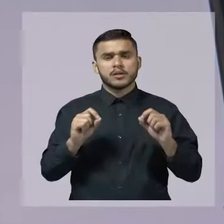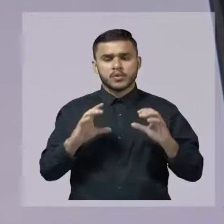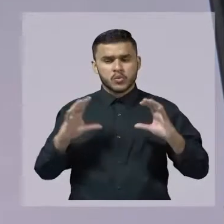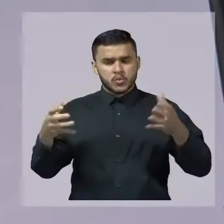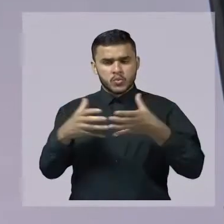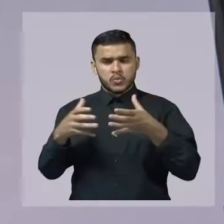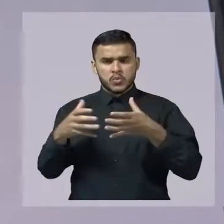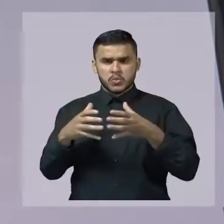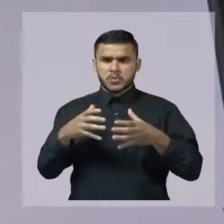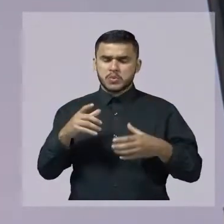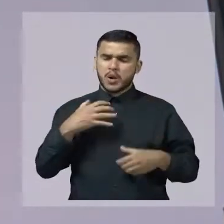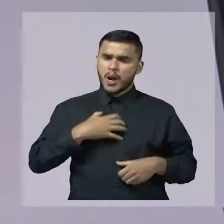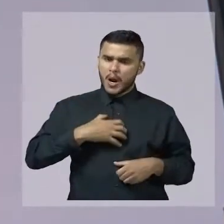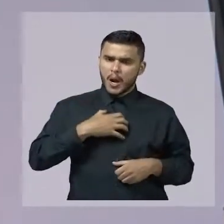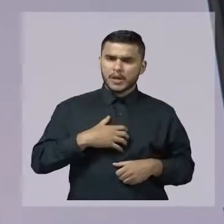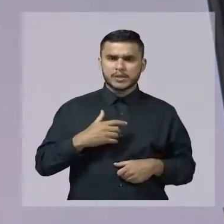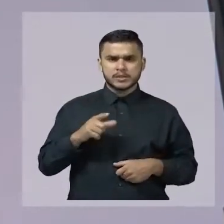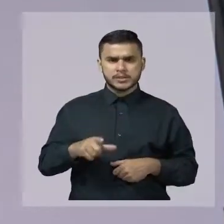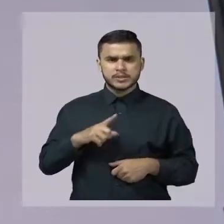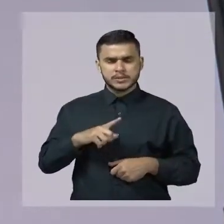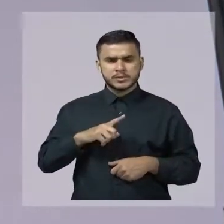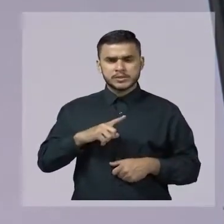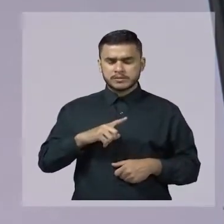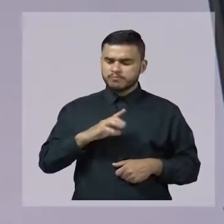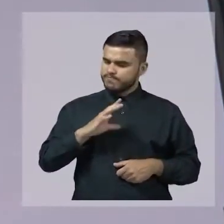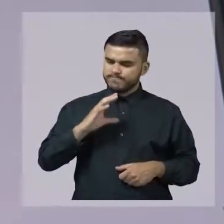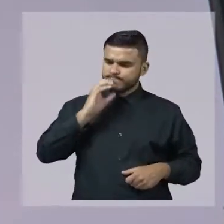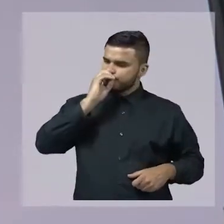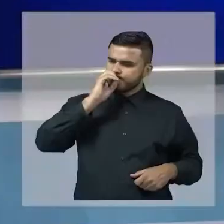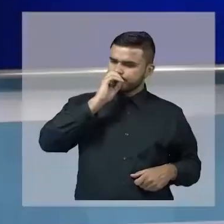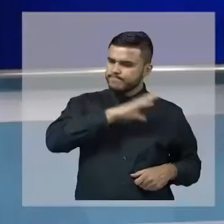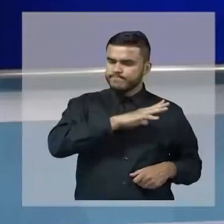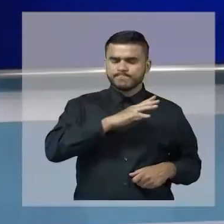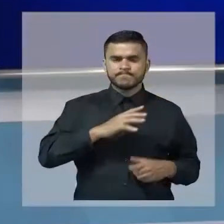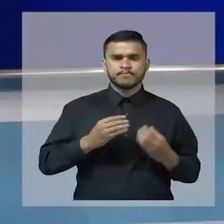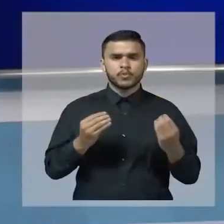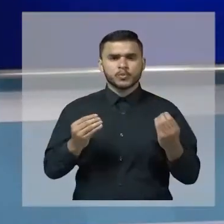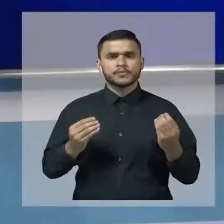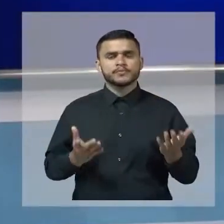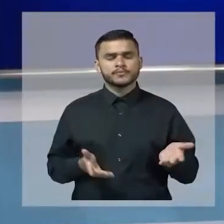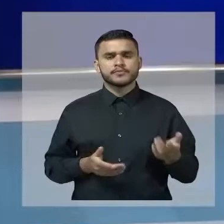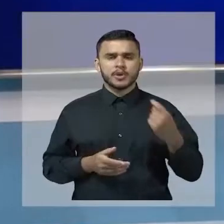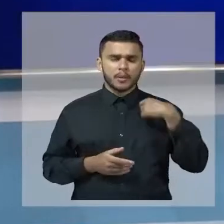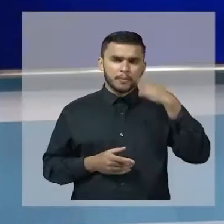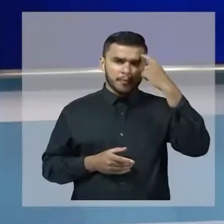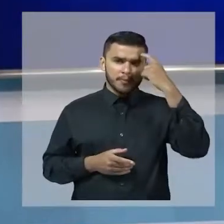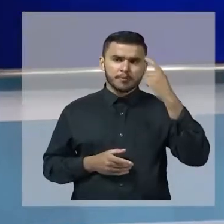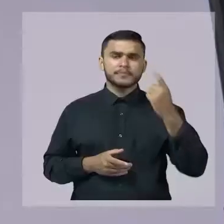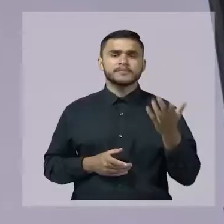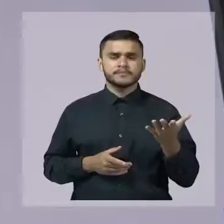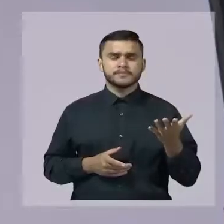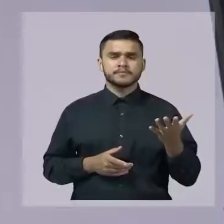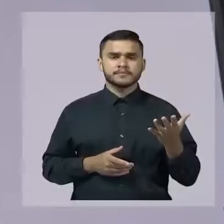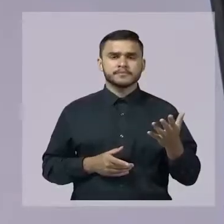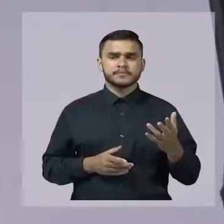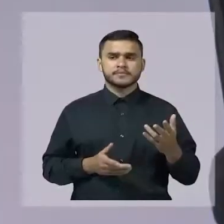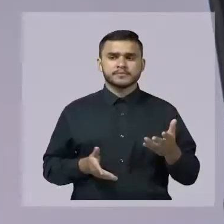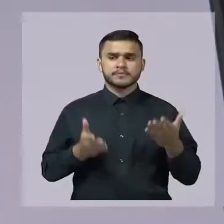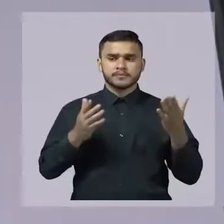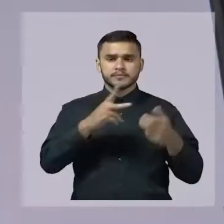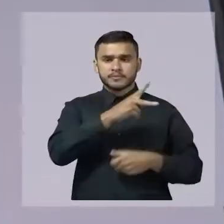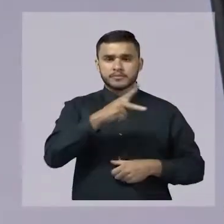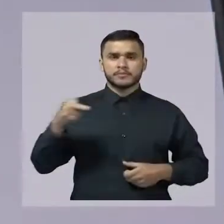age de uma maneira brutal. A usar a expressão do presidente de vocês,